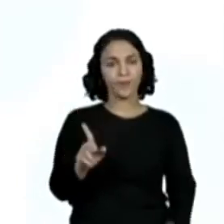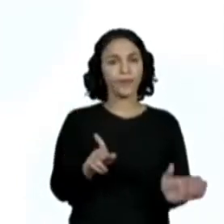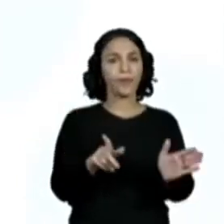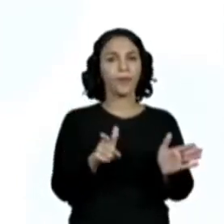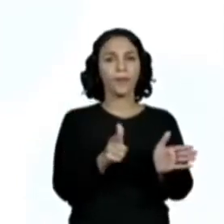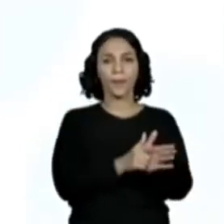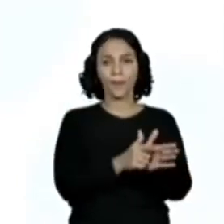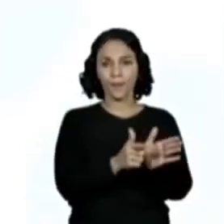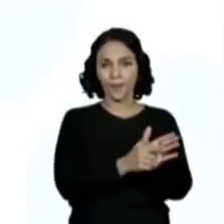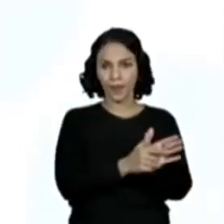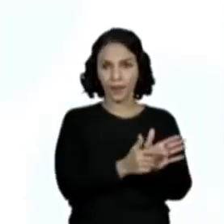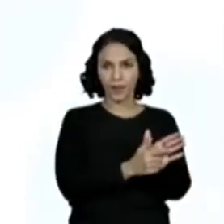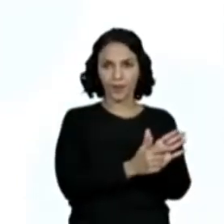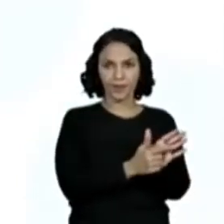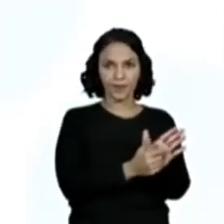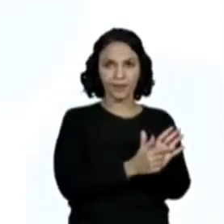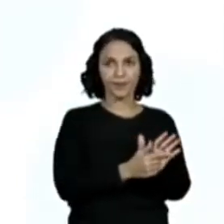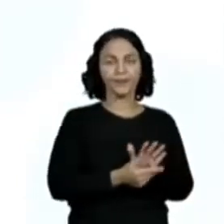Papel.